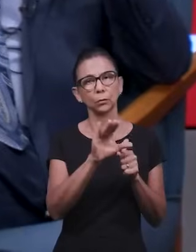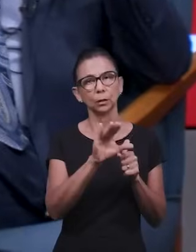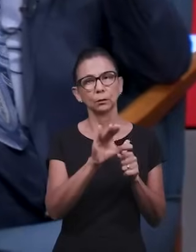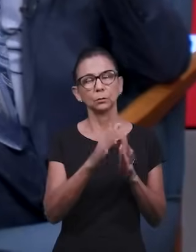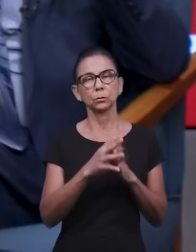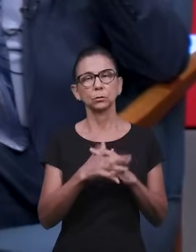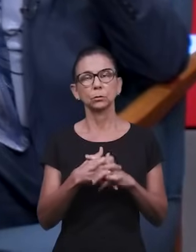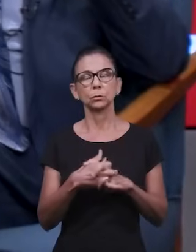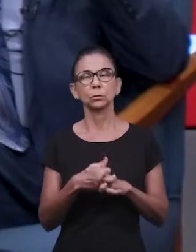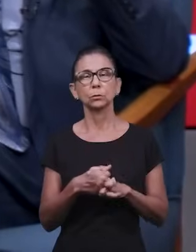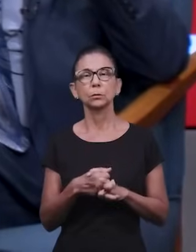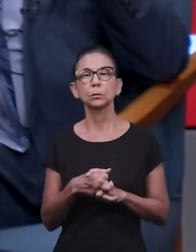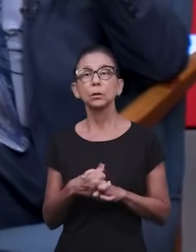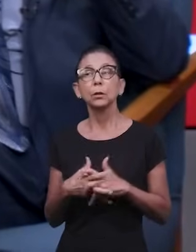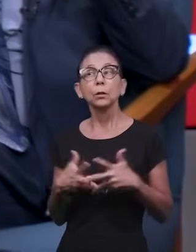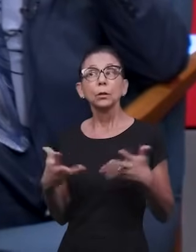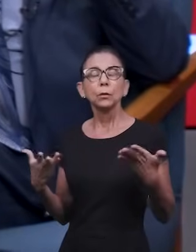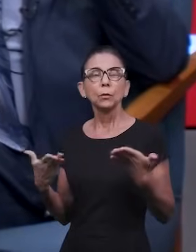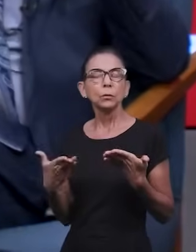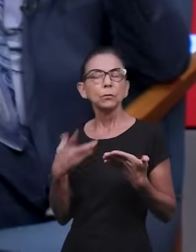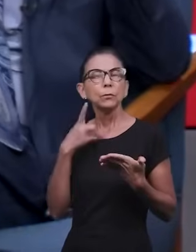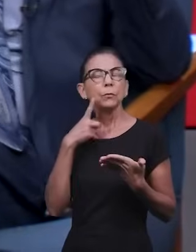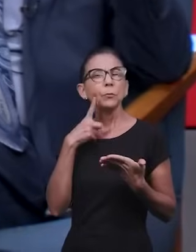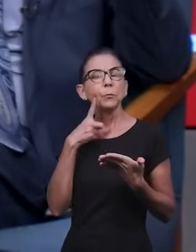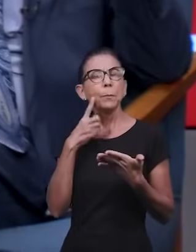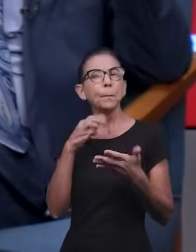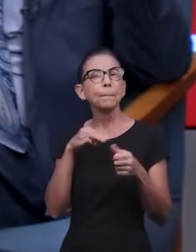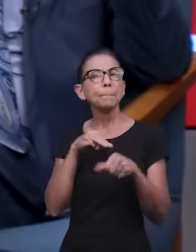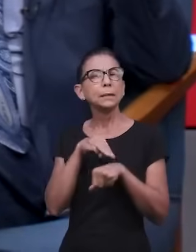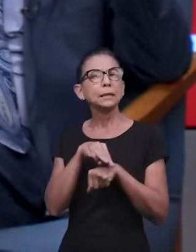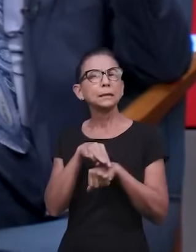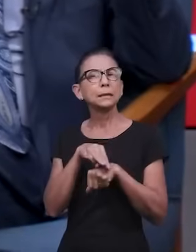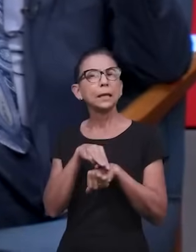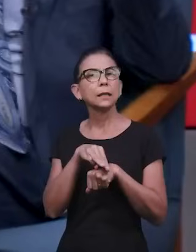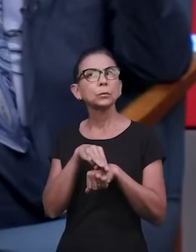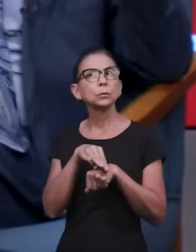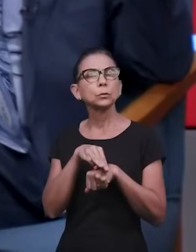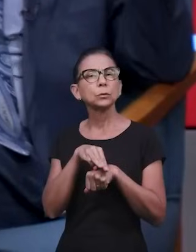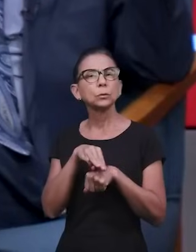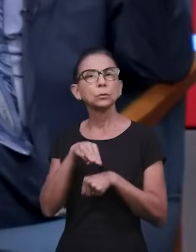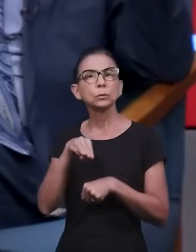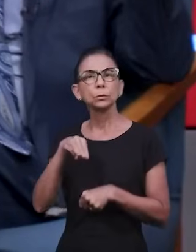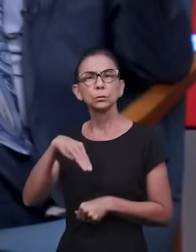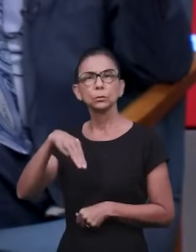nós vamos falar sobre Ministérios Ministério